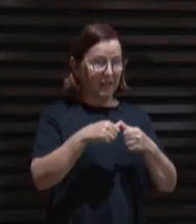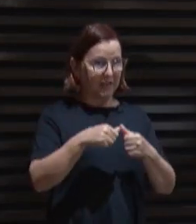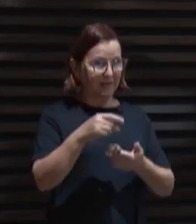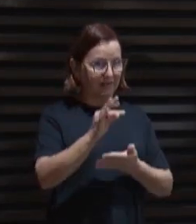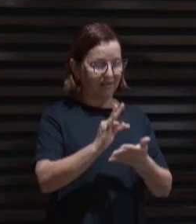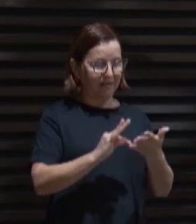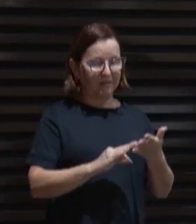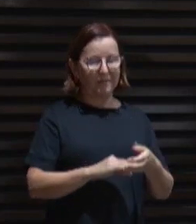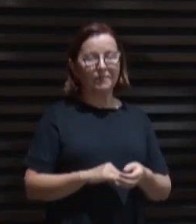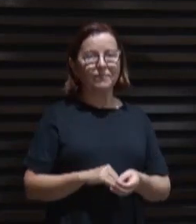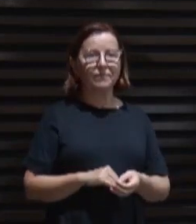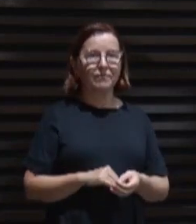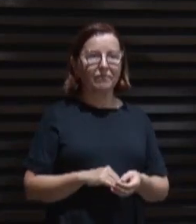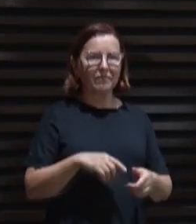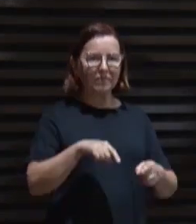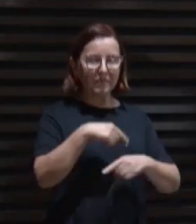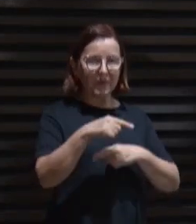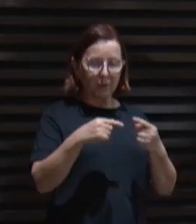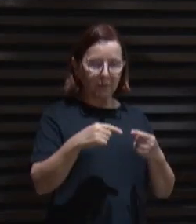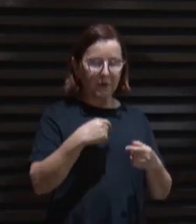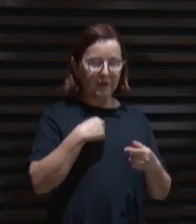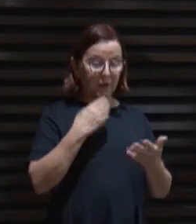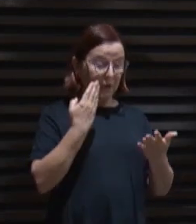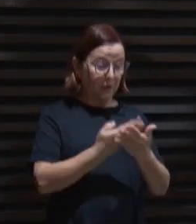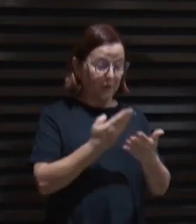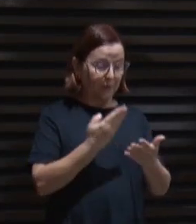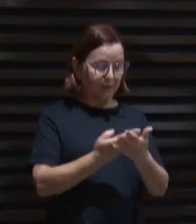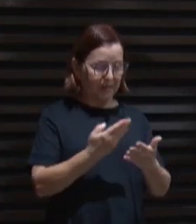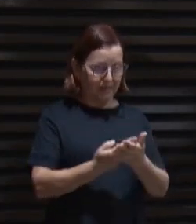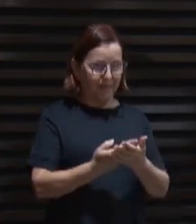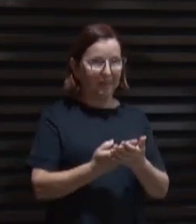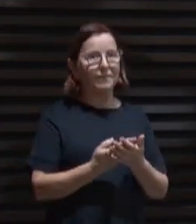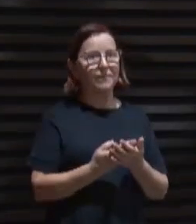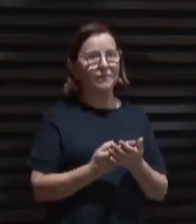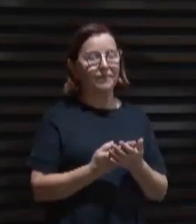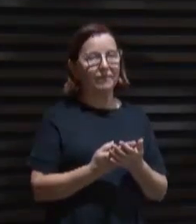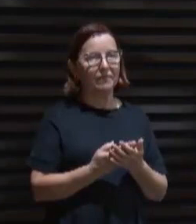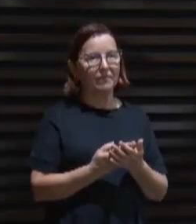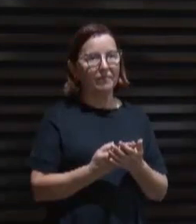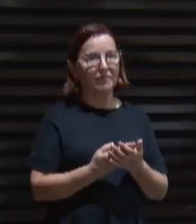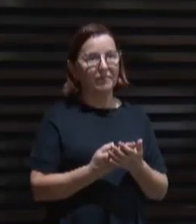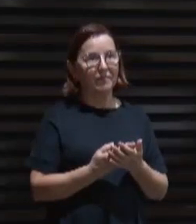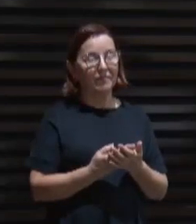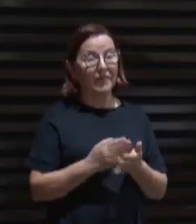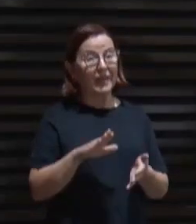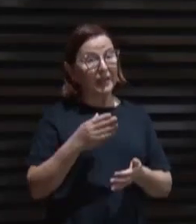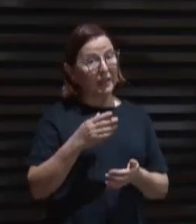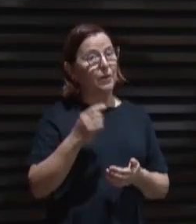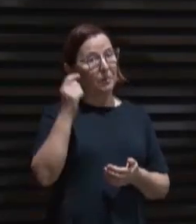Eu, depois de investigar alguns autores, cheguei à conclusão de que é possível que não fosse